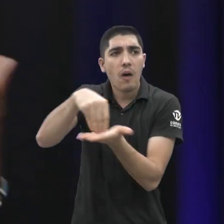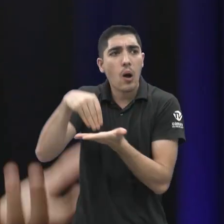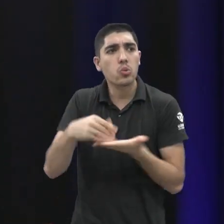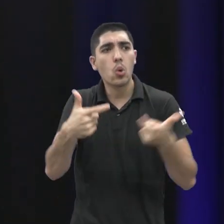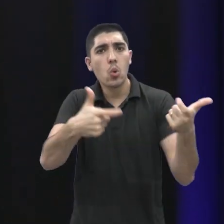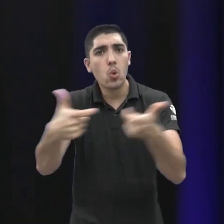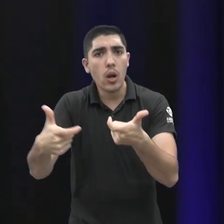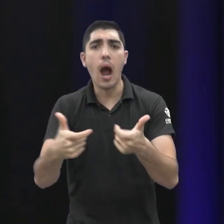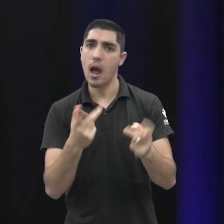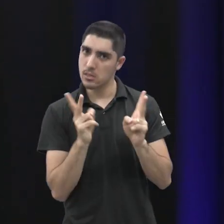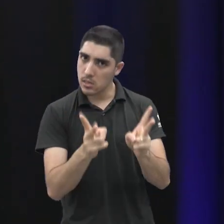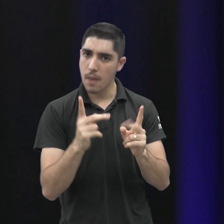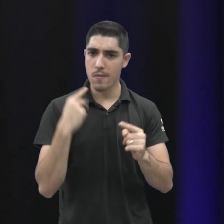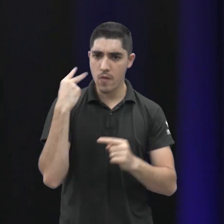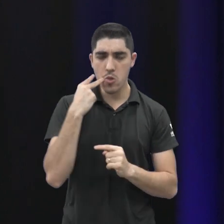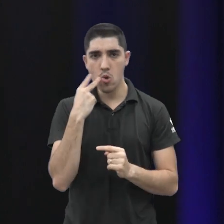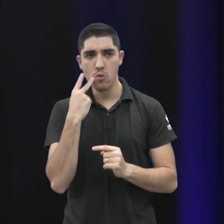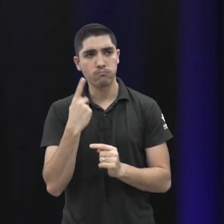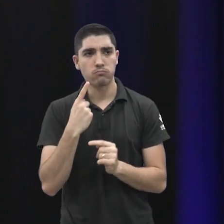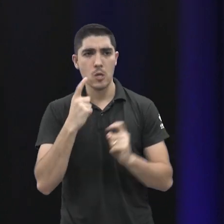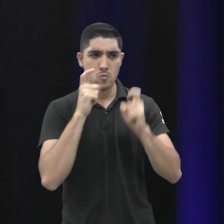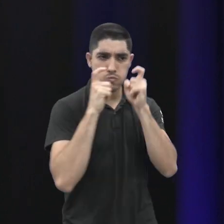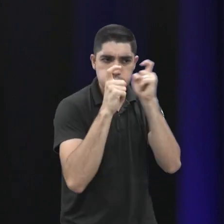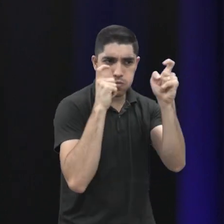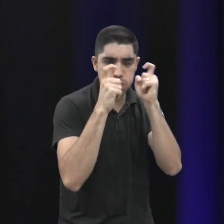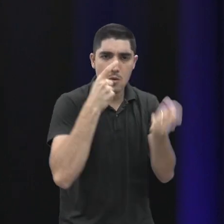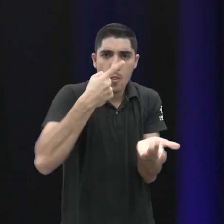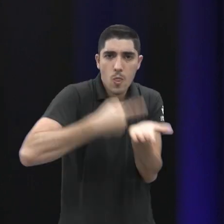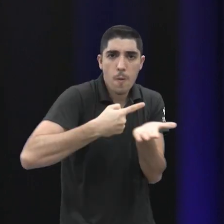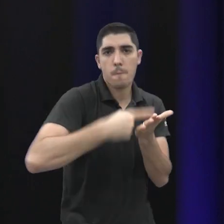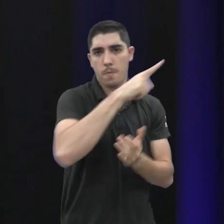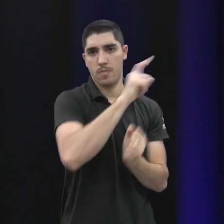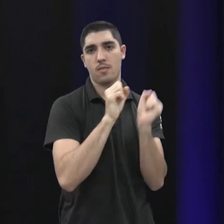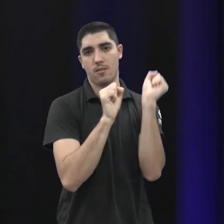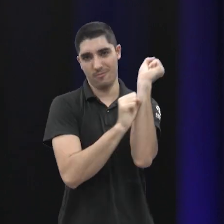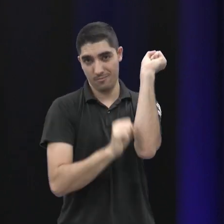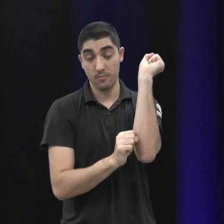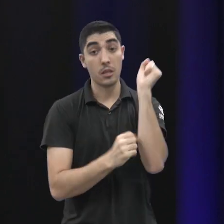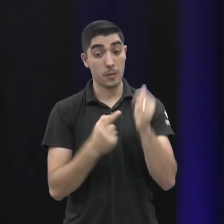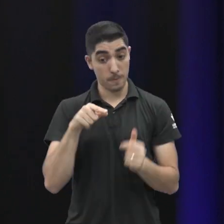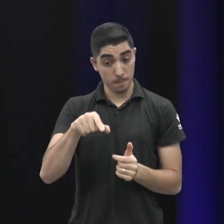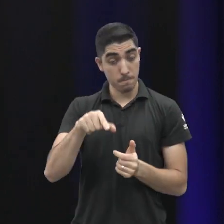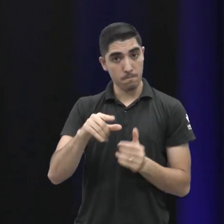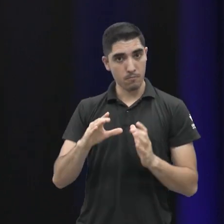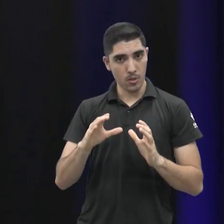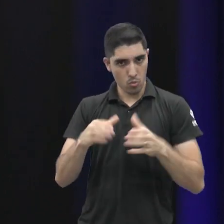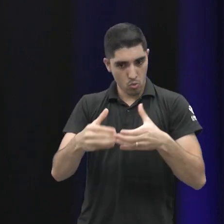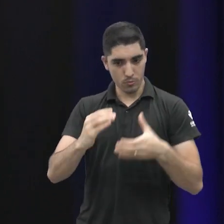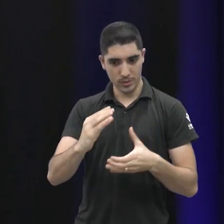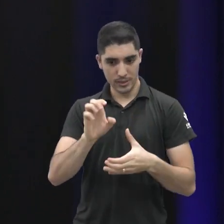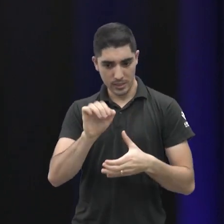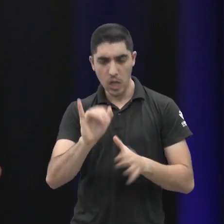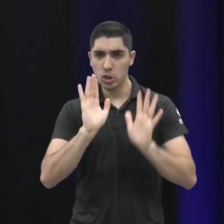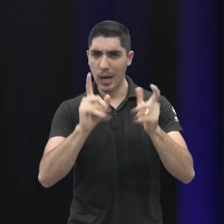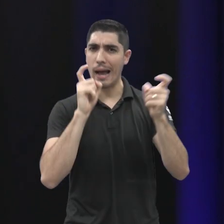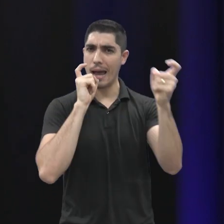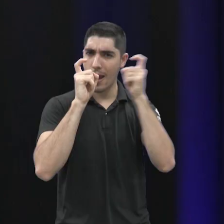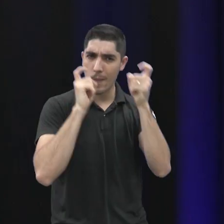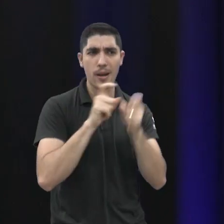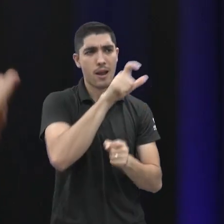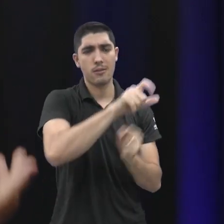questões, outros problemas, né, na questão do saneamento básico. E essa CEI ouviu diversos representantes da